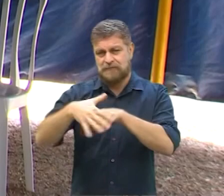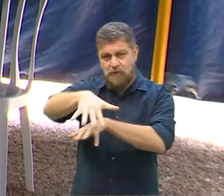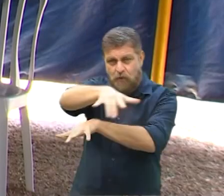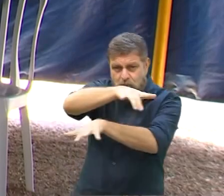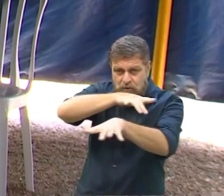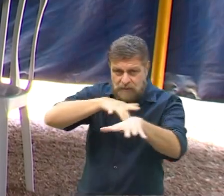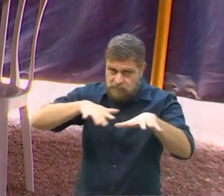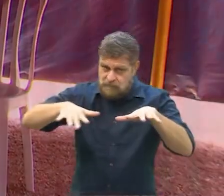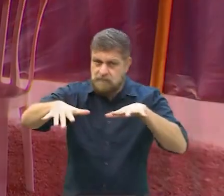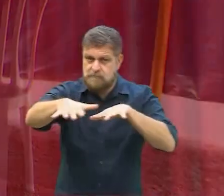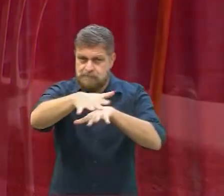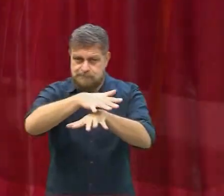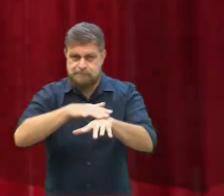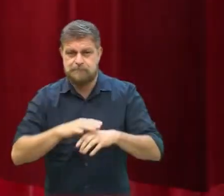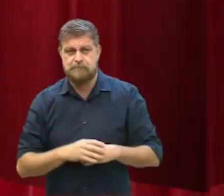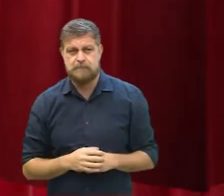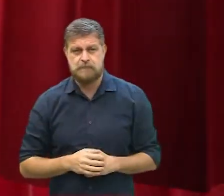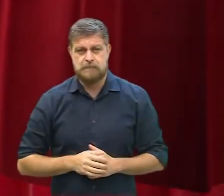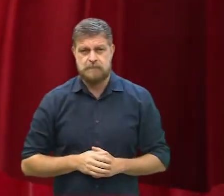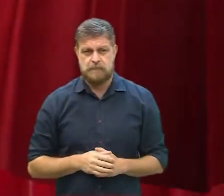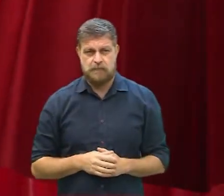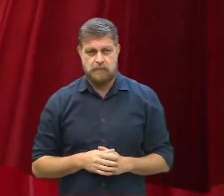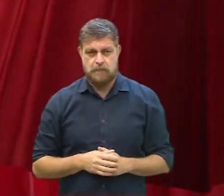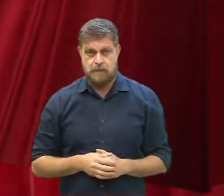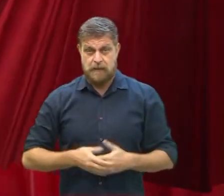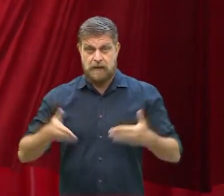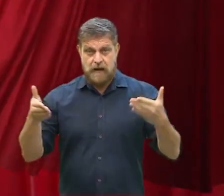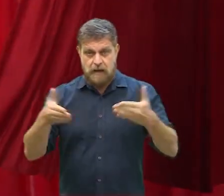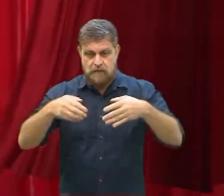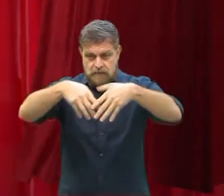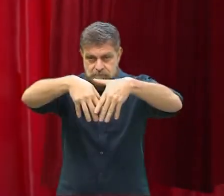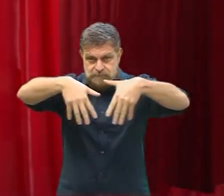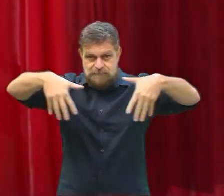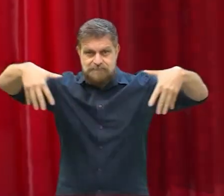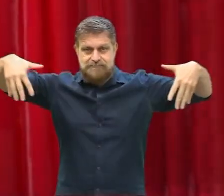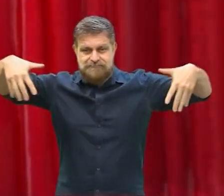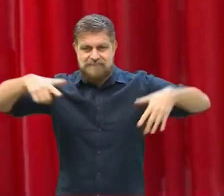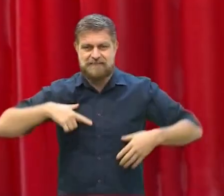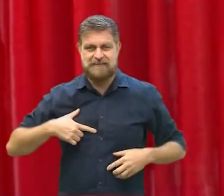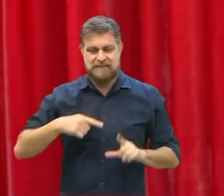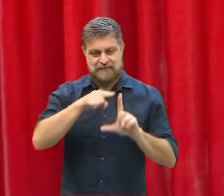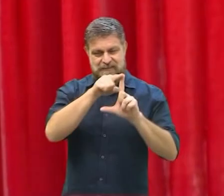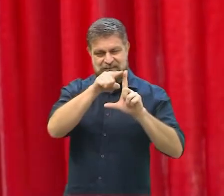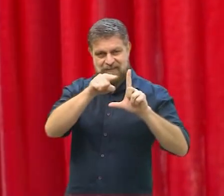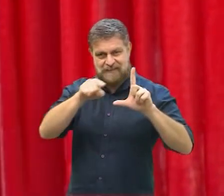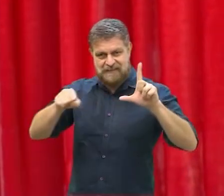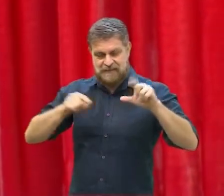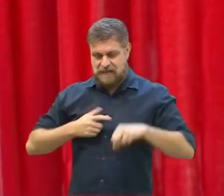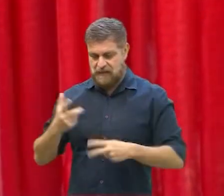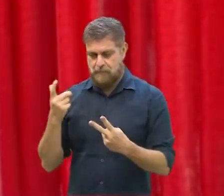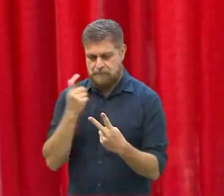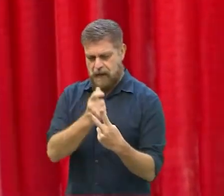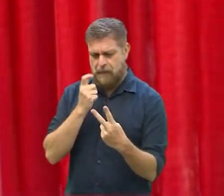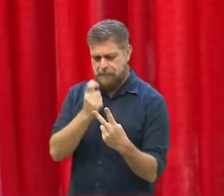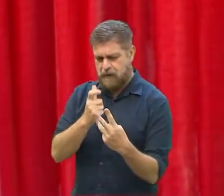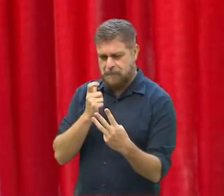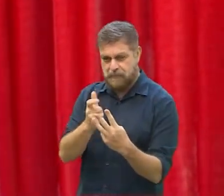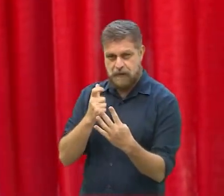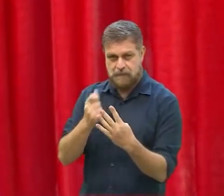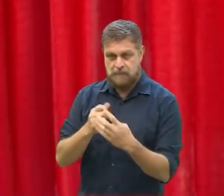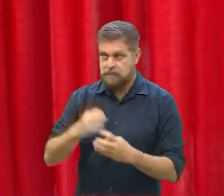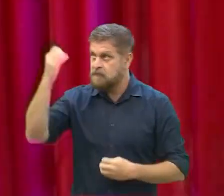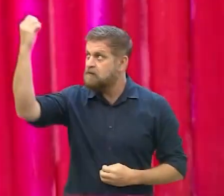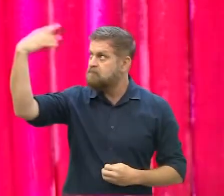do coronavírus. E agora, com a redução de casos e o avanço da vacina, as luzes